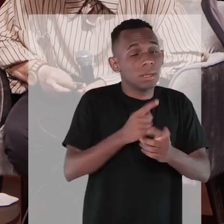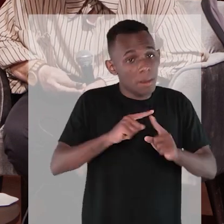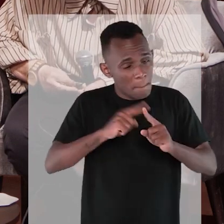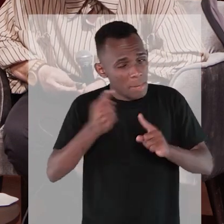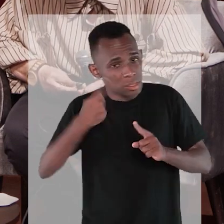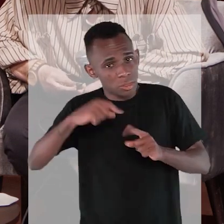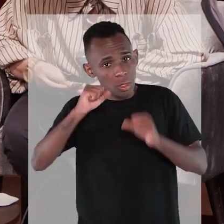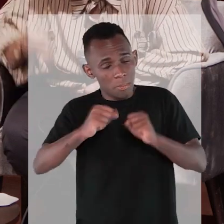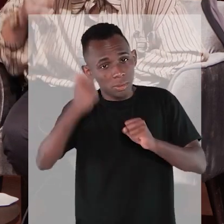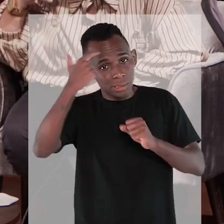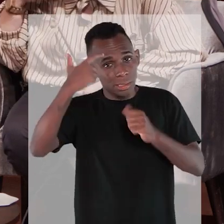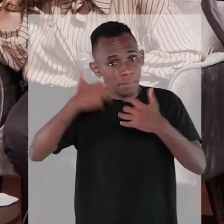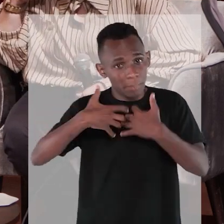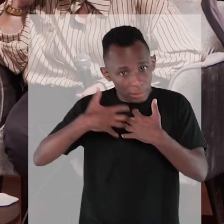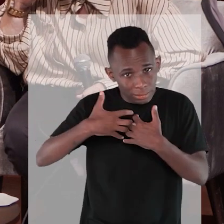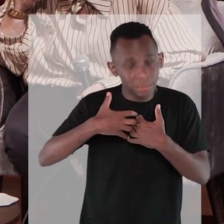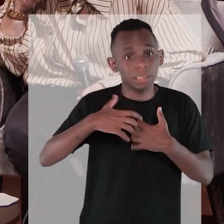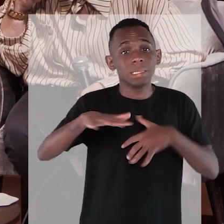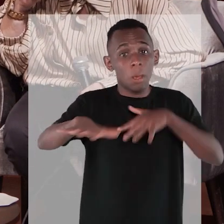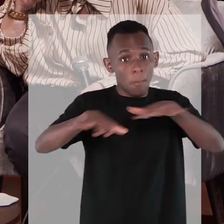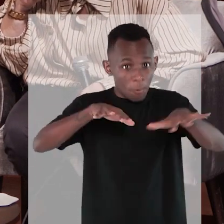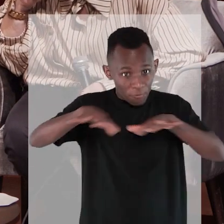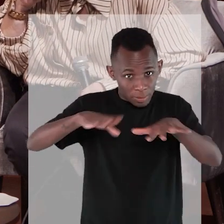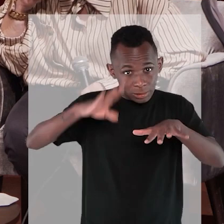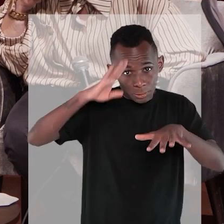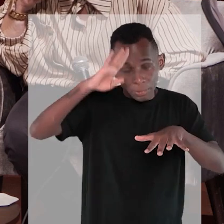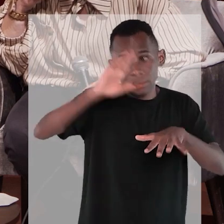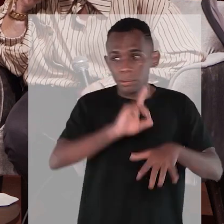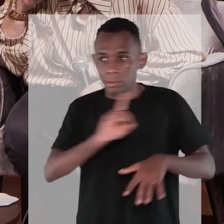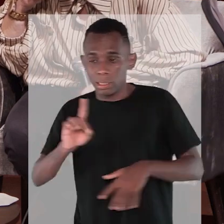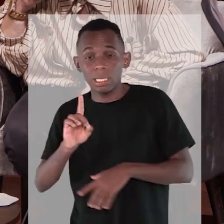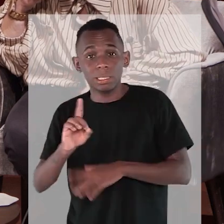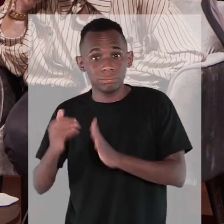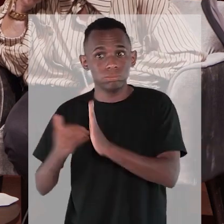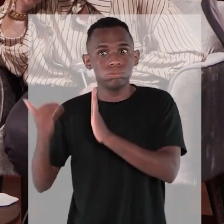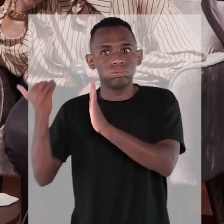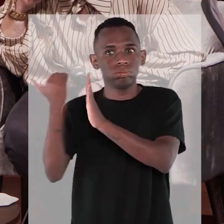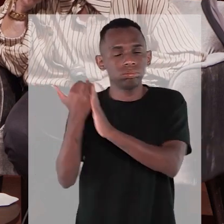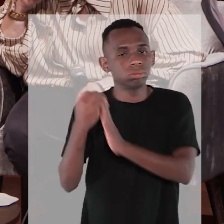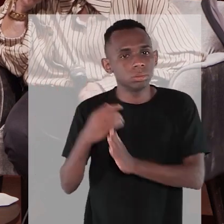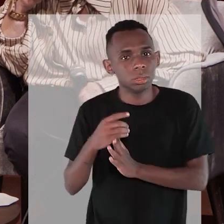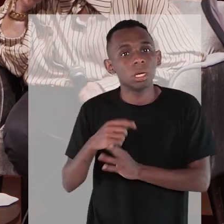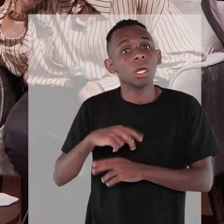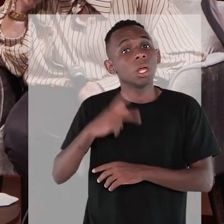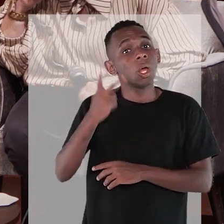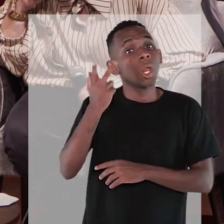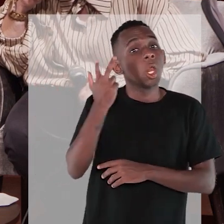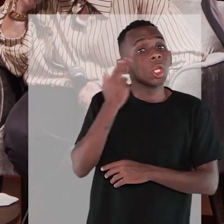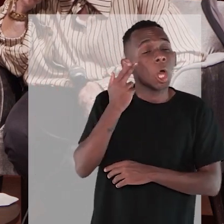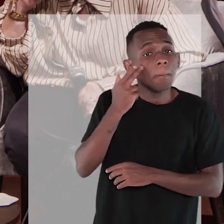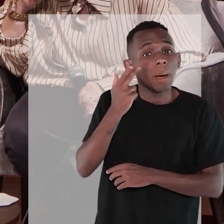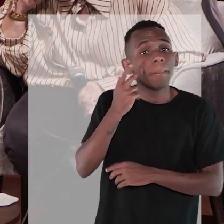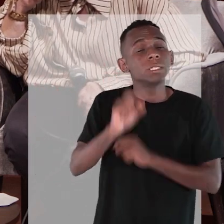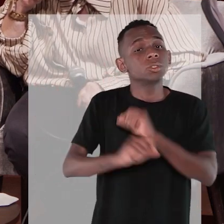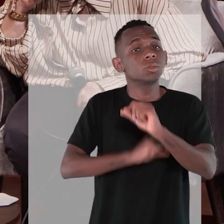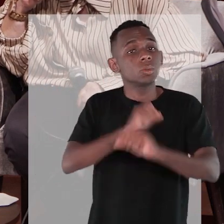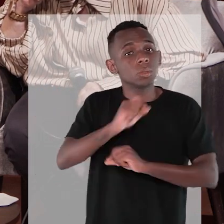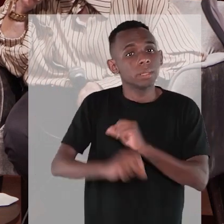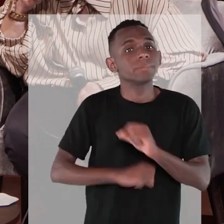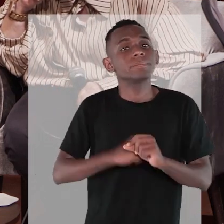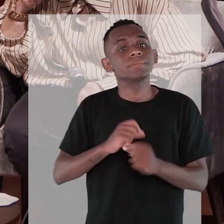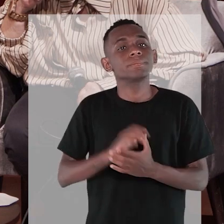pode pensar que grandes movimentos de extrema-direita normalmente se apoiaram sobre um mecanismo